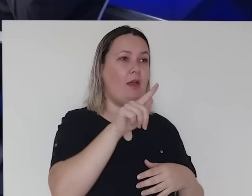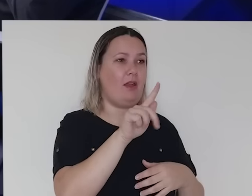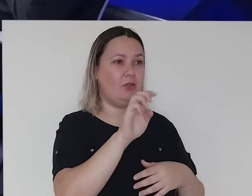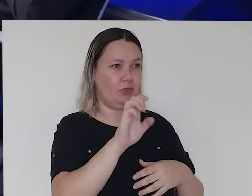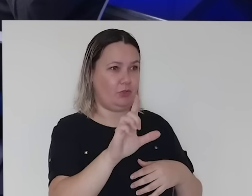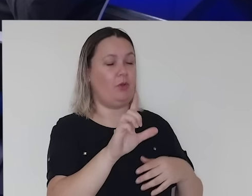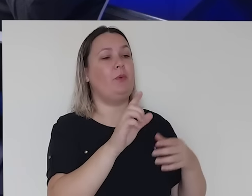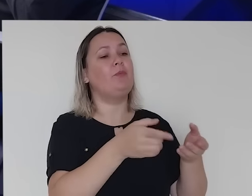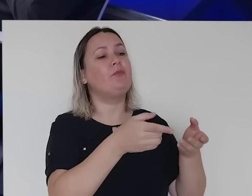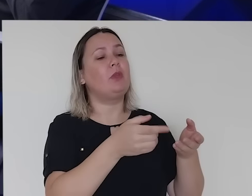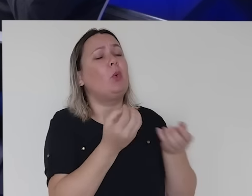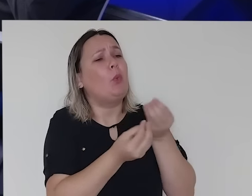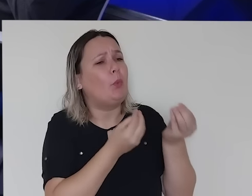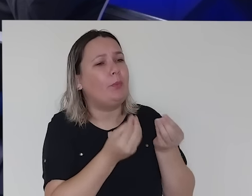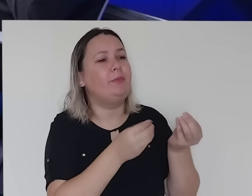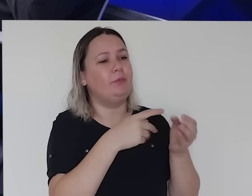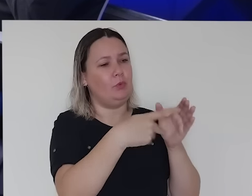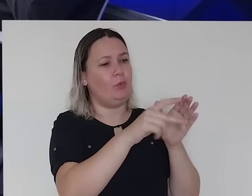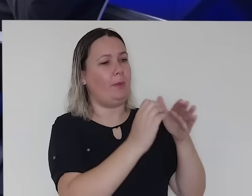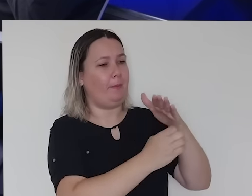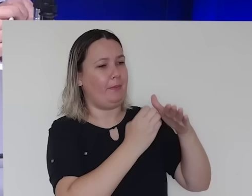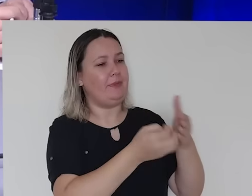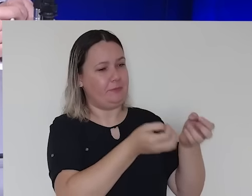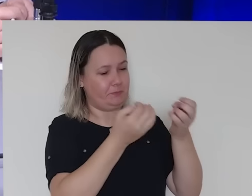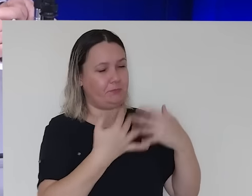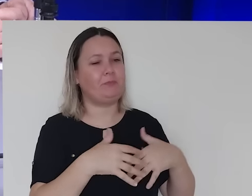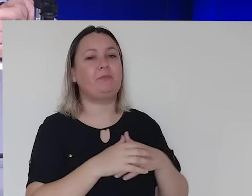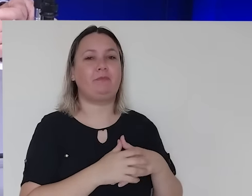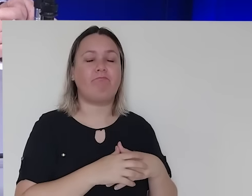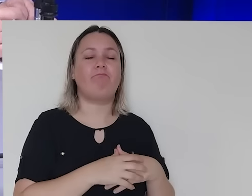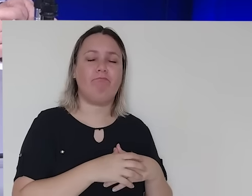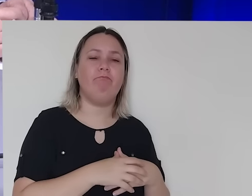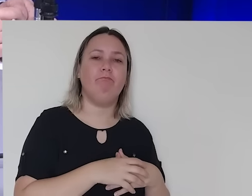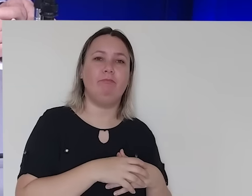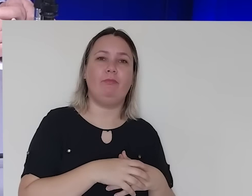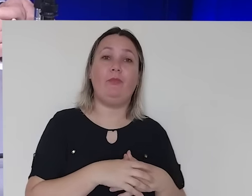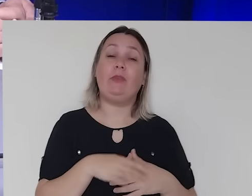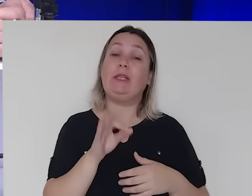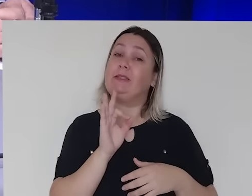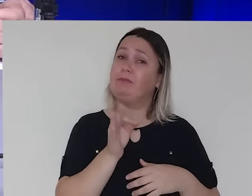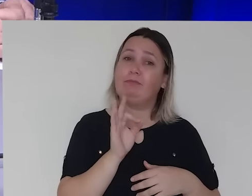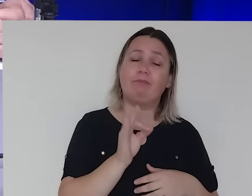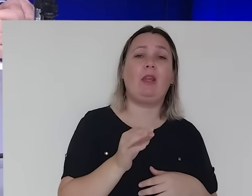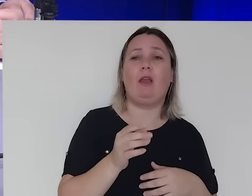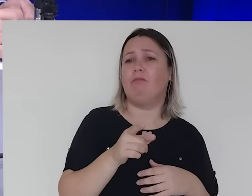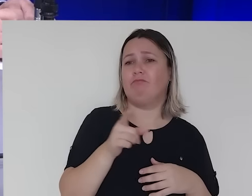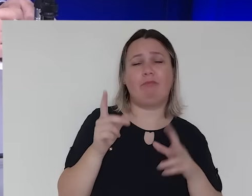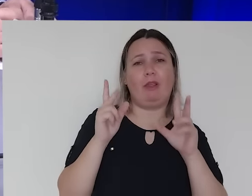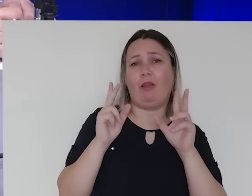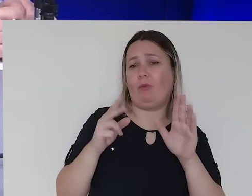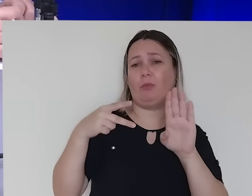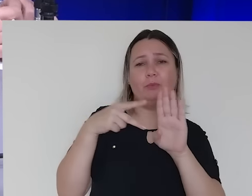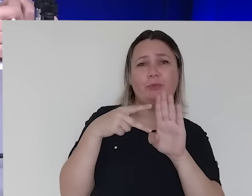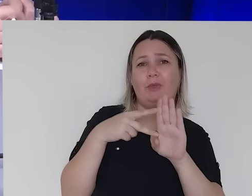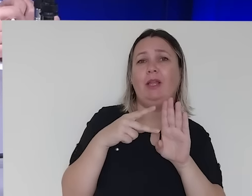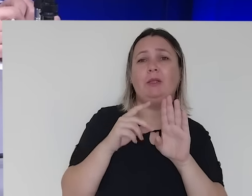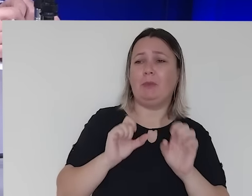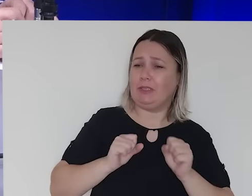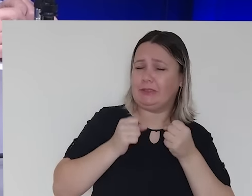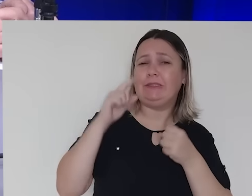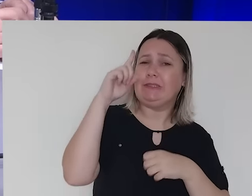a força junto com a cadeia de fornecedores É isso mesmo né o praticamente o mesmo desafio que você tem para dentro né que é aculturar